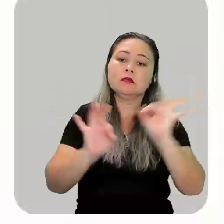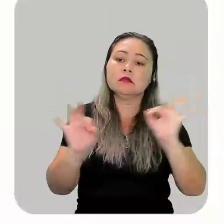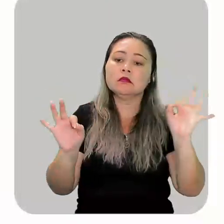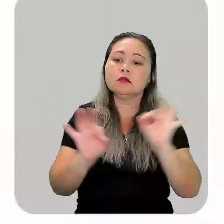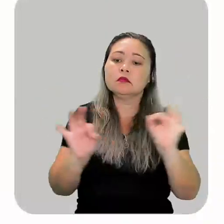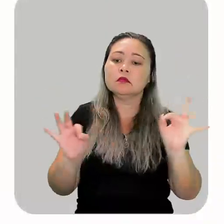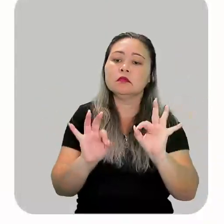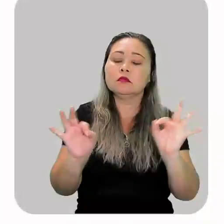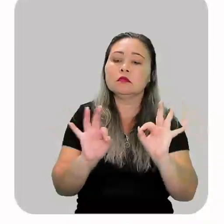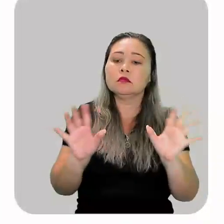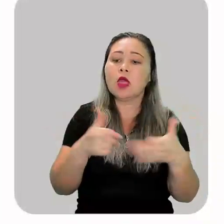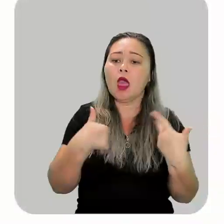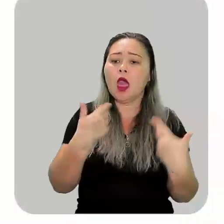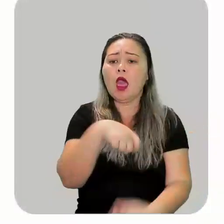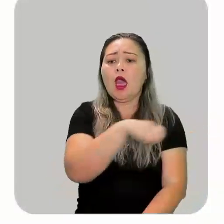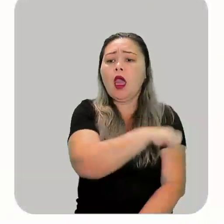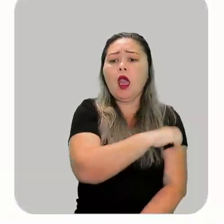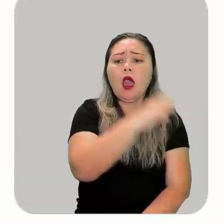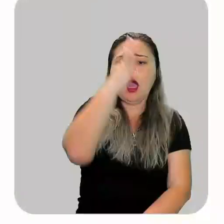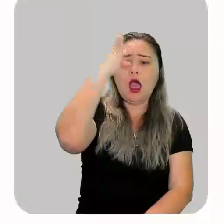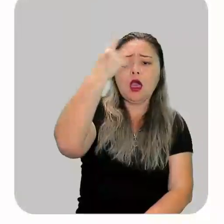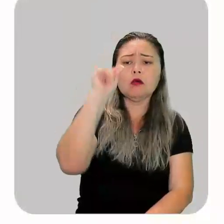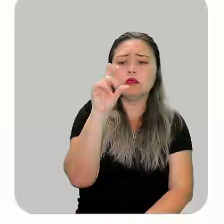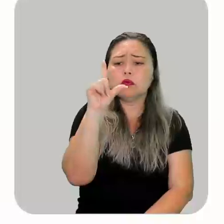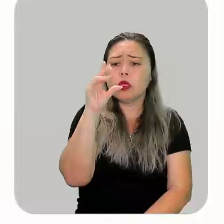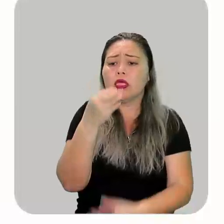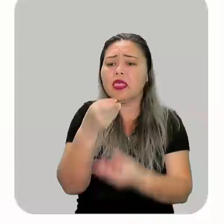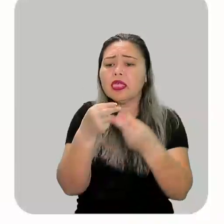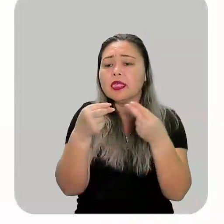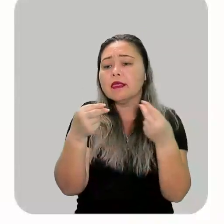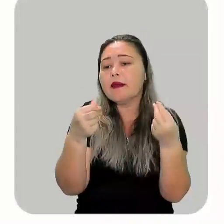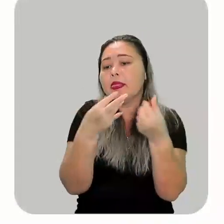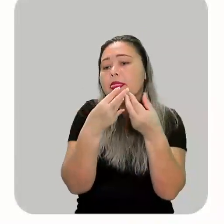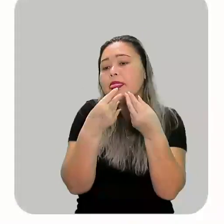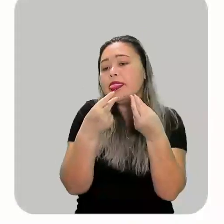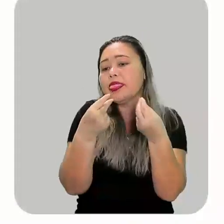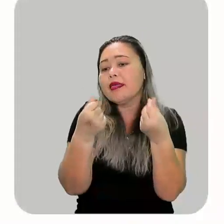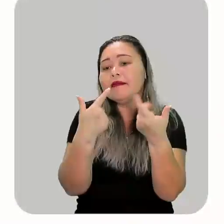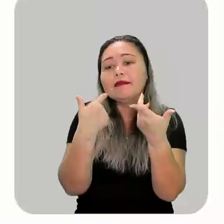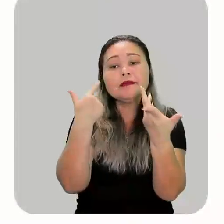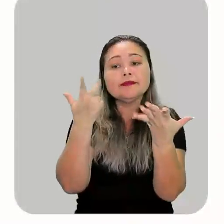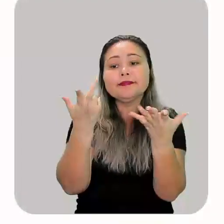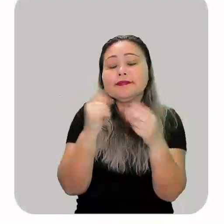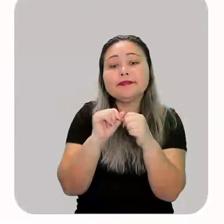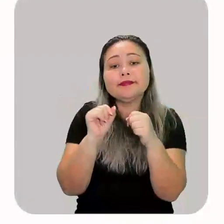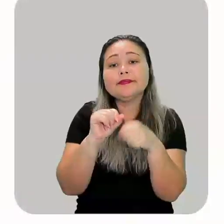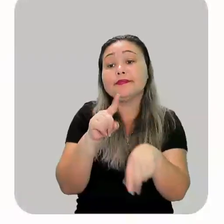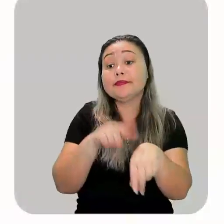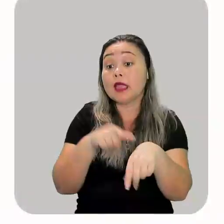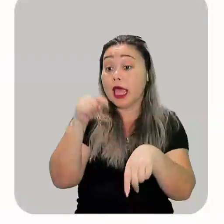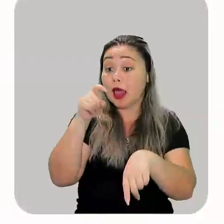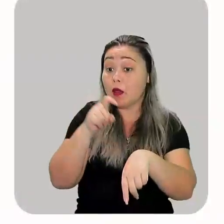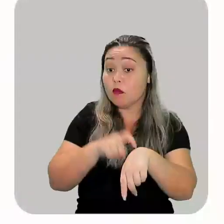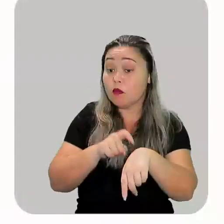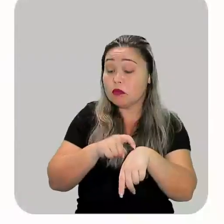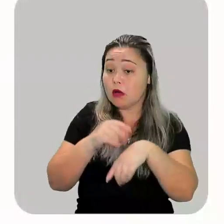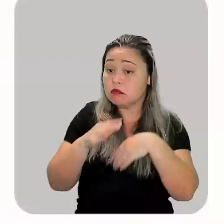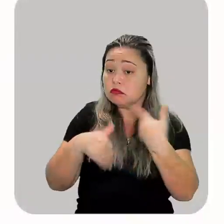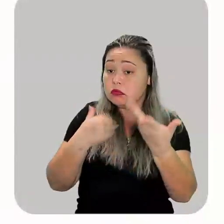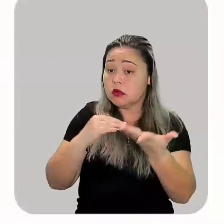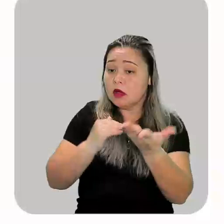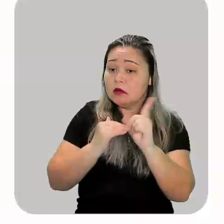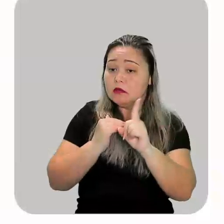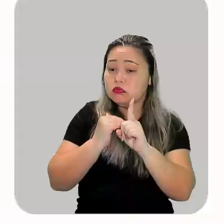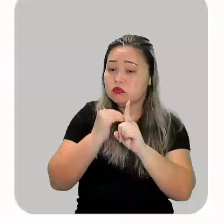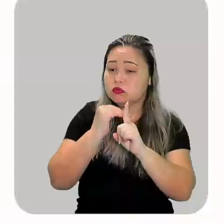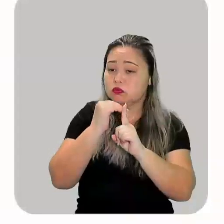inalteradas, tá? Porque tem aluno que já quer imaginar, não, mas derreteu o gelo, por isso que não sei o quê. Então... Não, ele quer saber naquele momento que foi colocado, não chegou, a temperatura